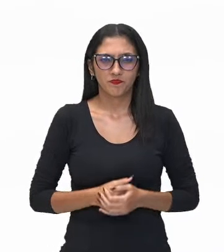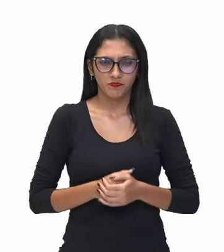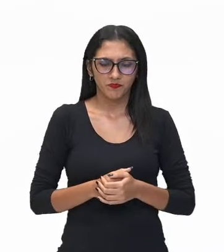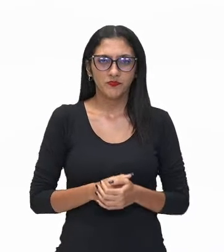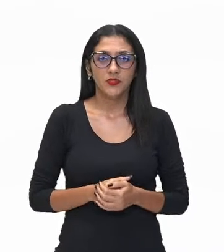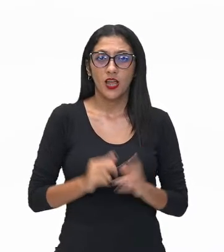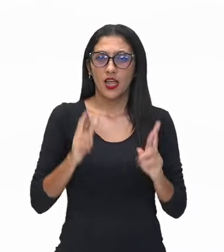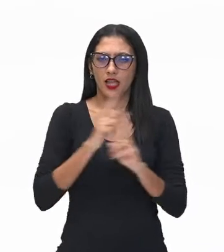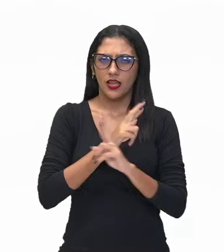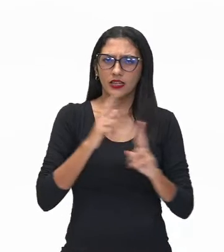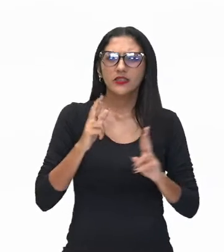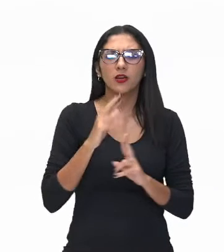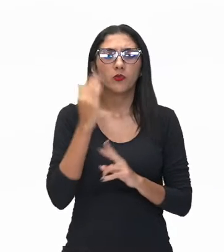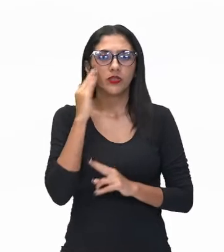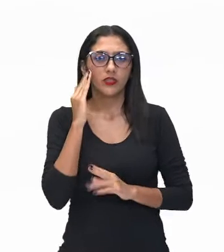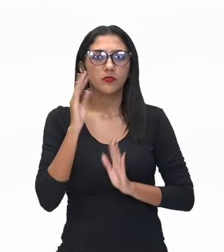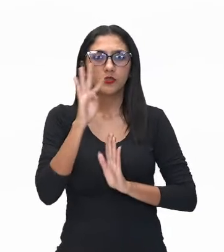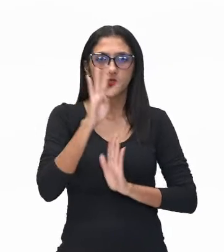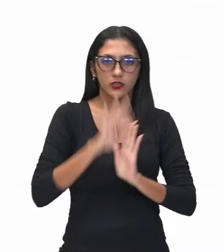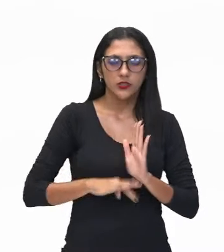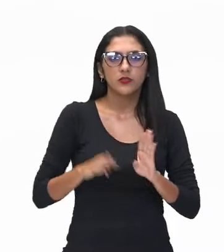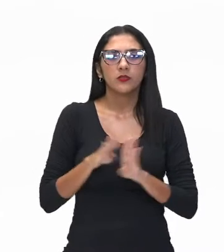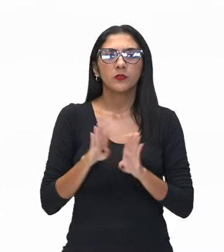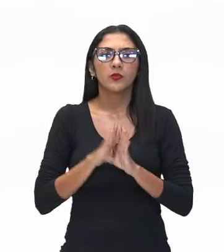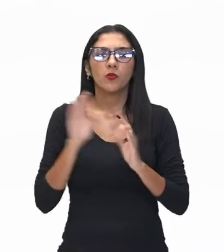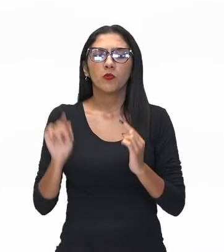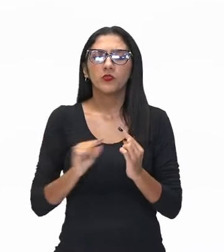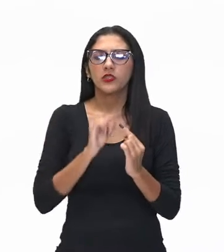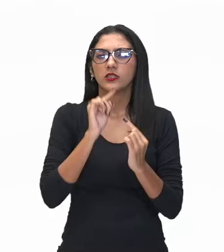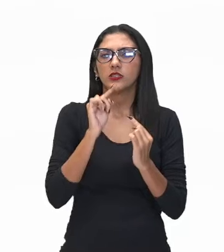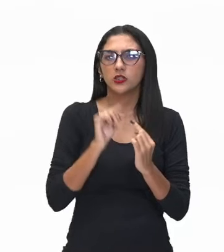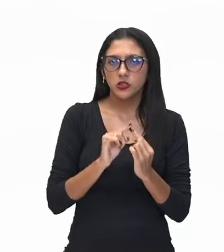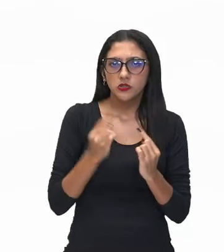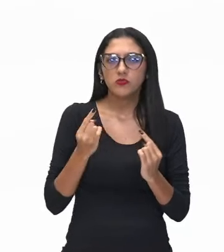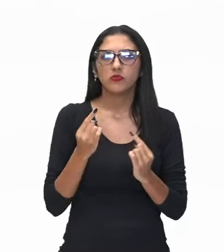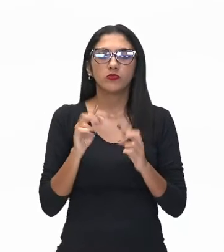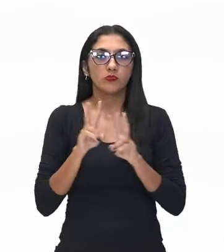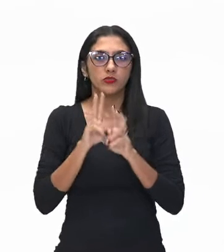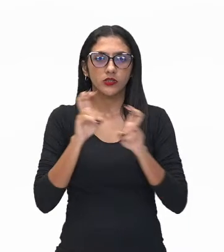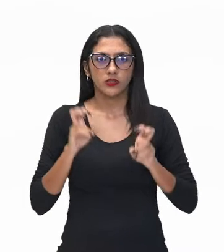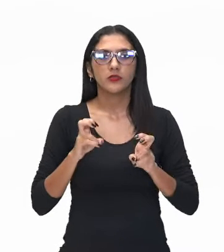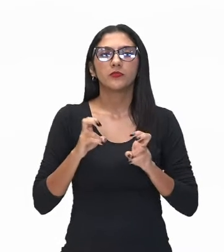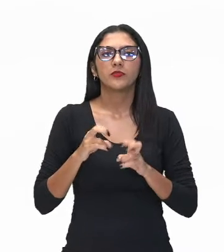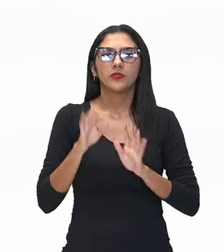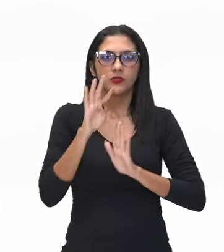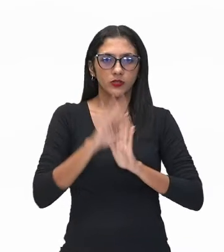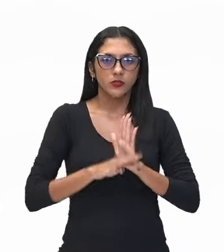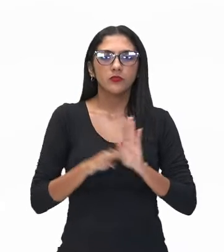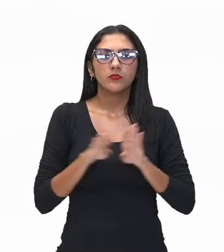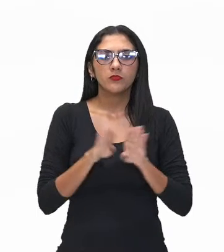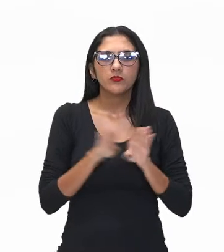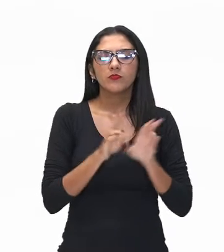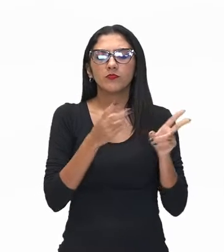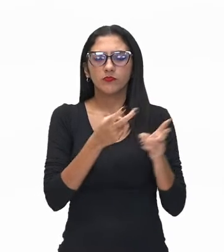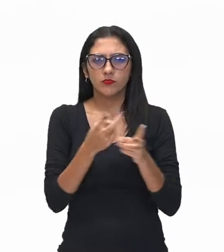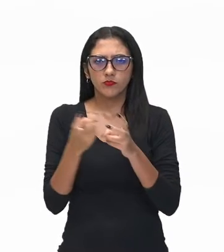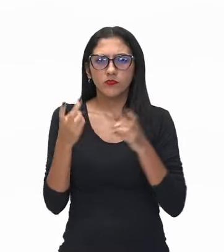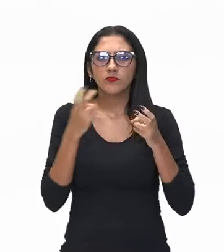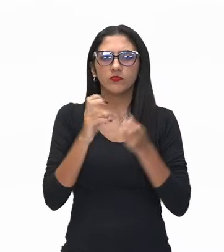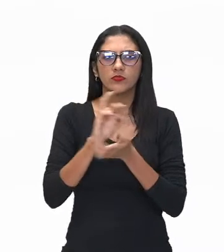inferências textuais, intencionalidade discursiva e identificação dos